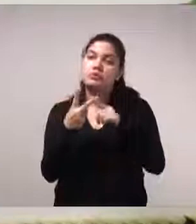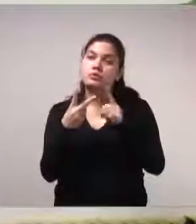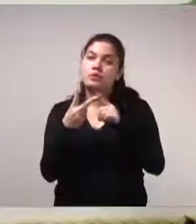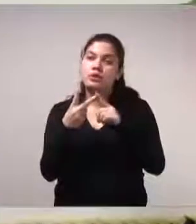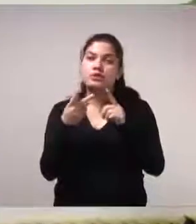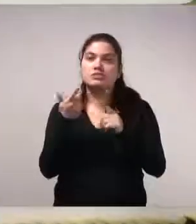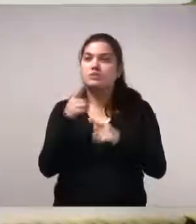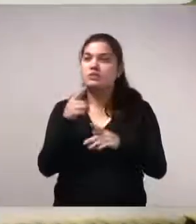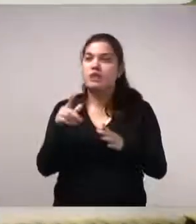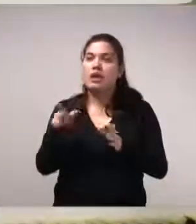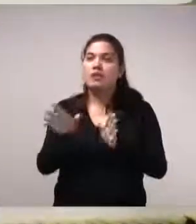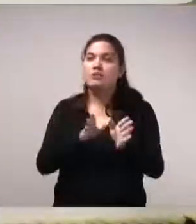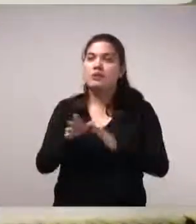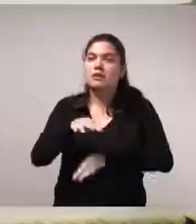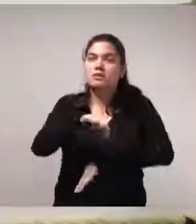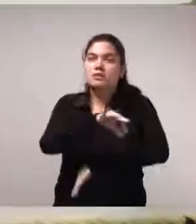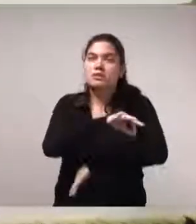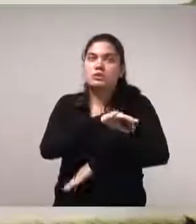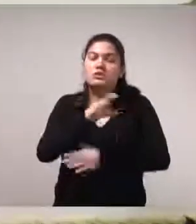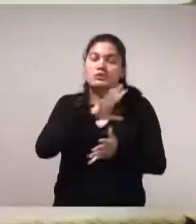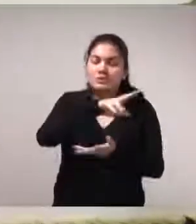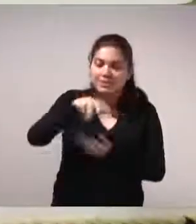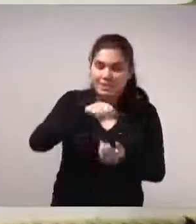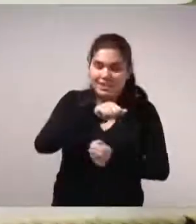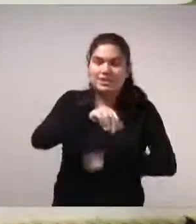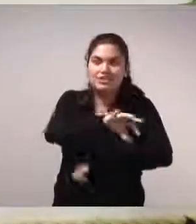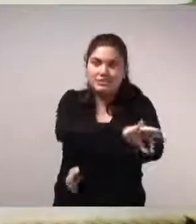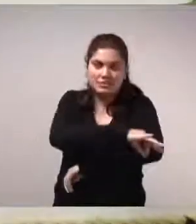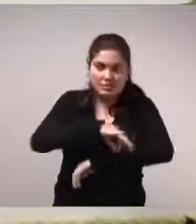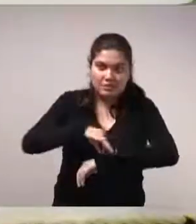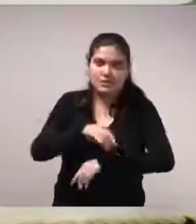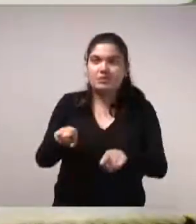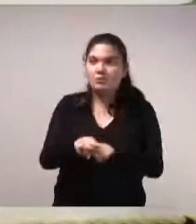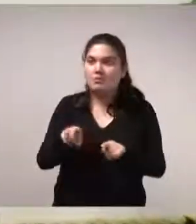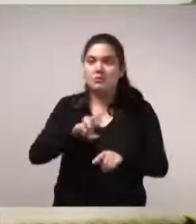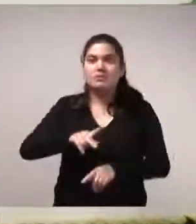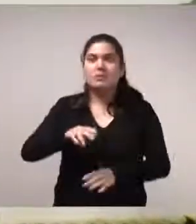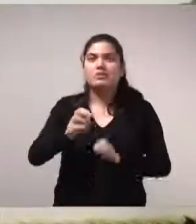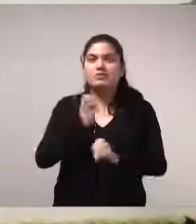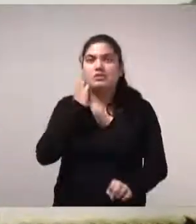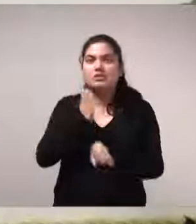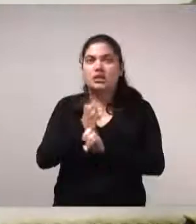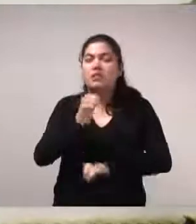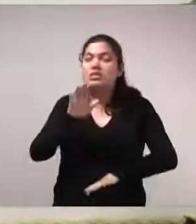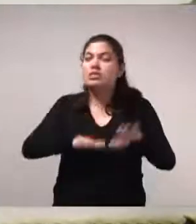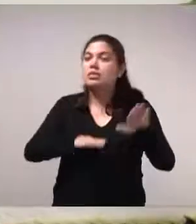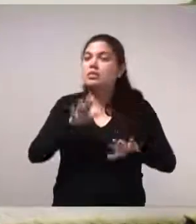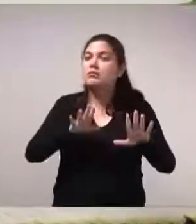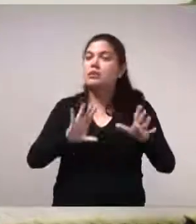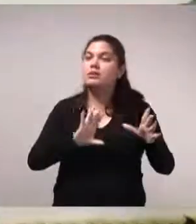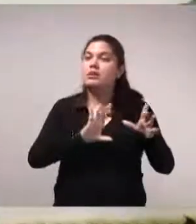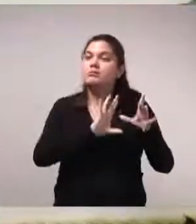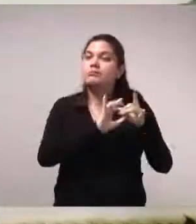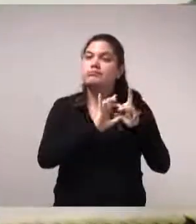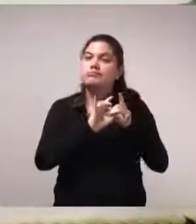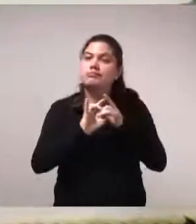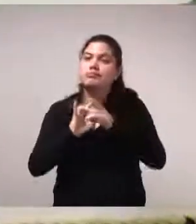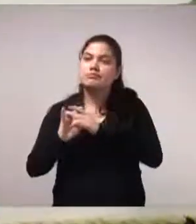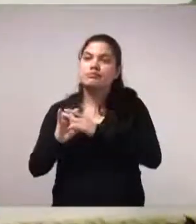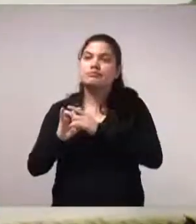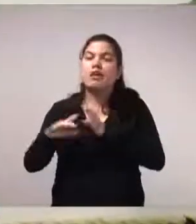da arquitetura e uma outra sustentabilidade da engenharia. A sustentabilidade do ambiente construído ela depende da integração dessas diversas áreas, em